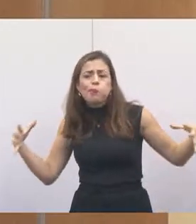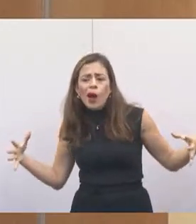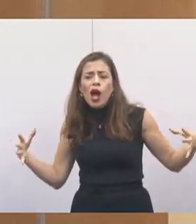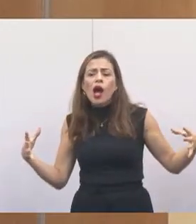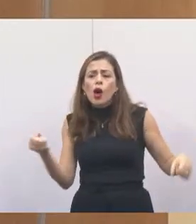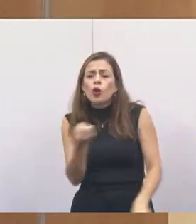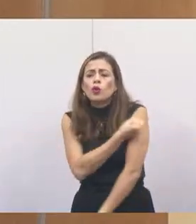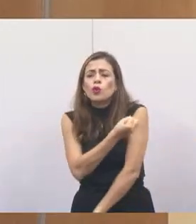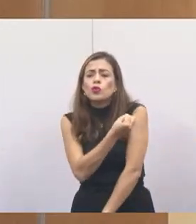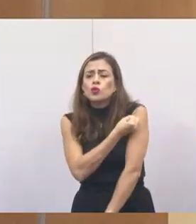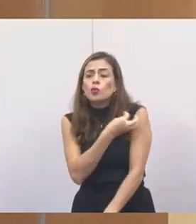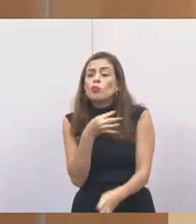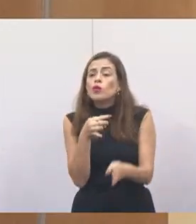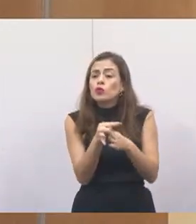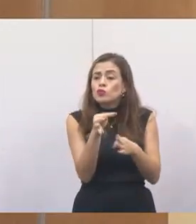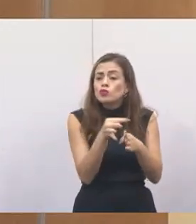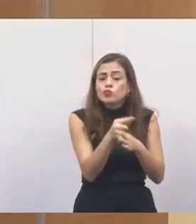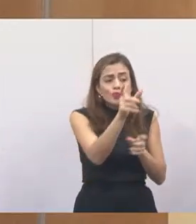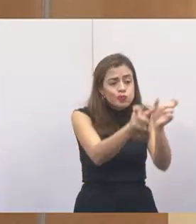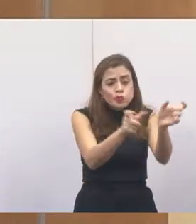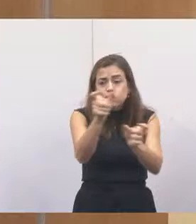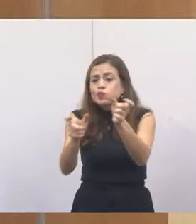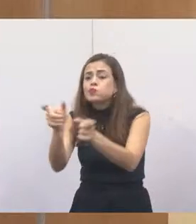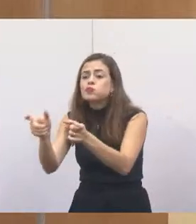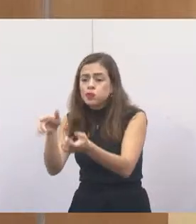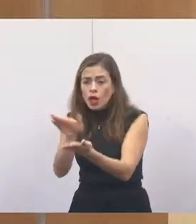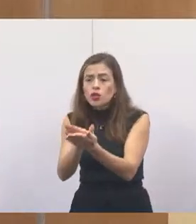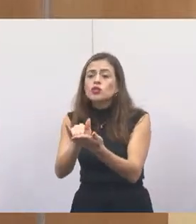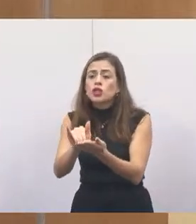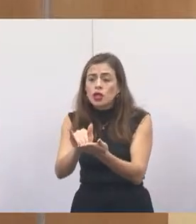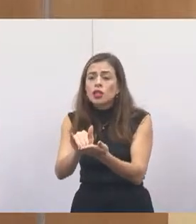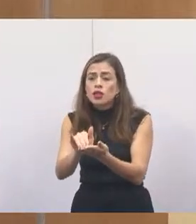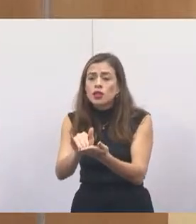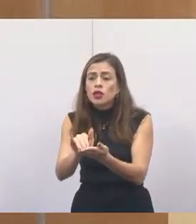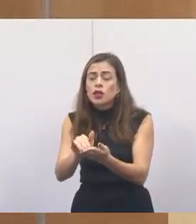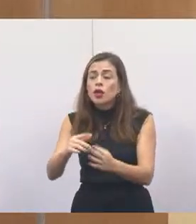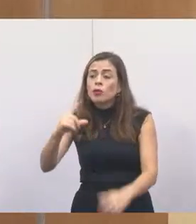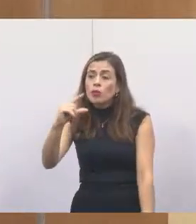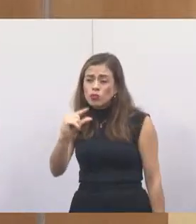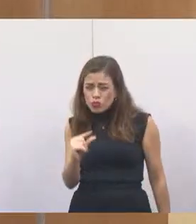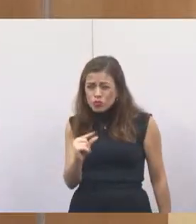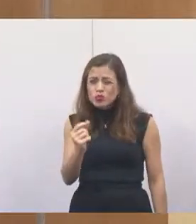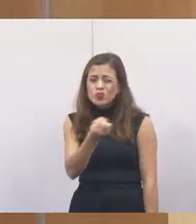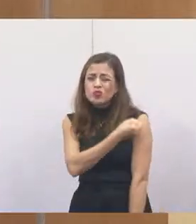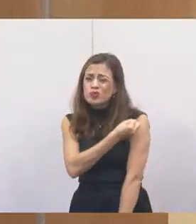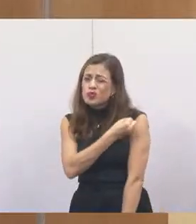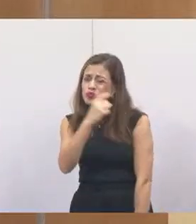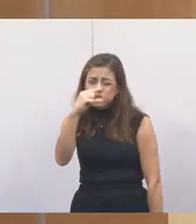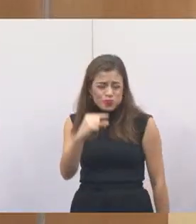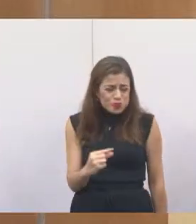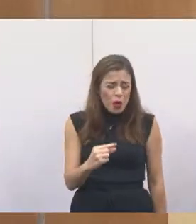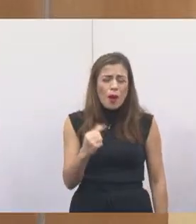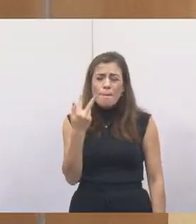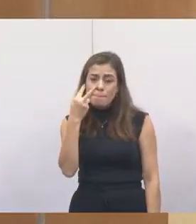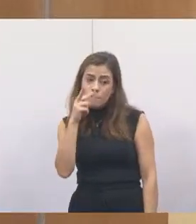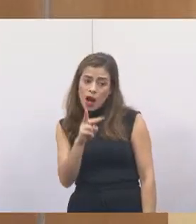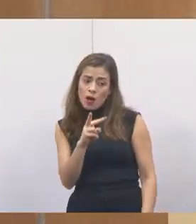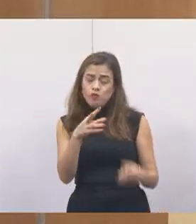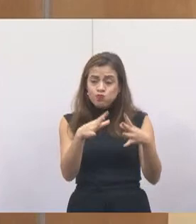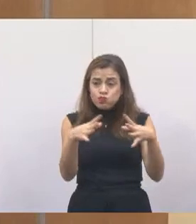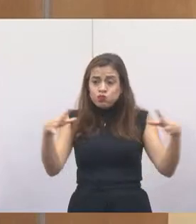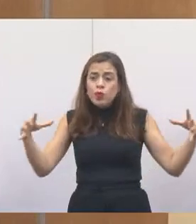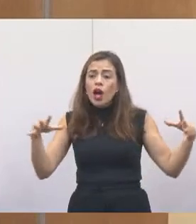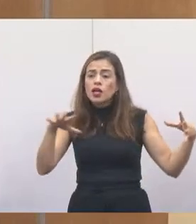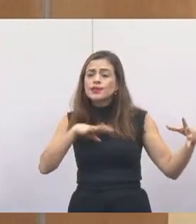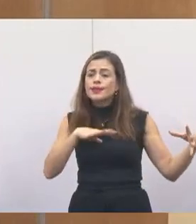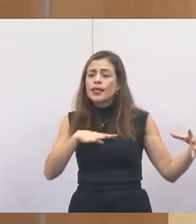conselheiros tutelares no município de Jacareí. É um valor reduzido, dado o tamanho da nossa cidade. Nossa cidade